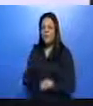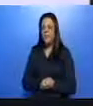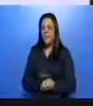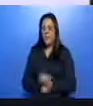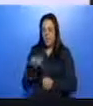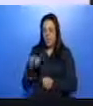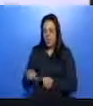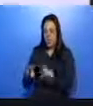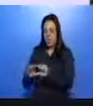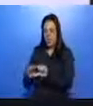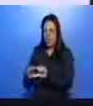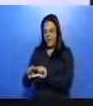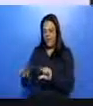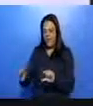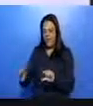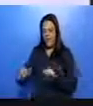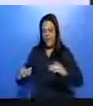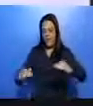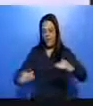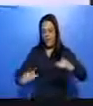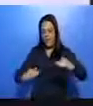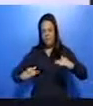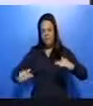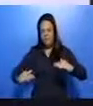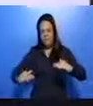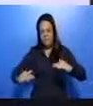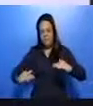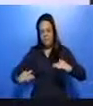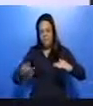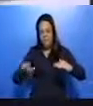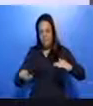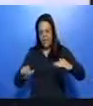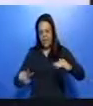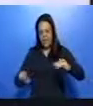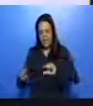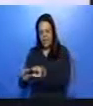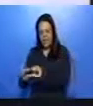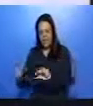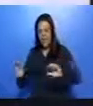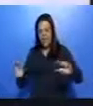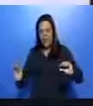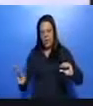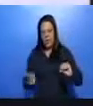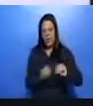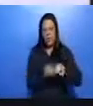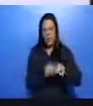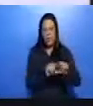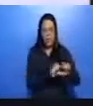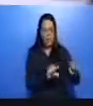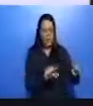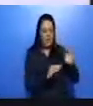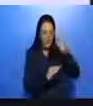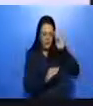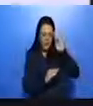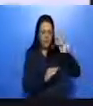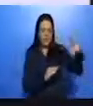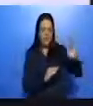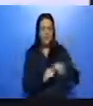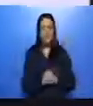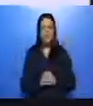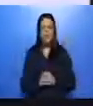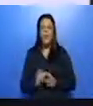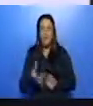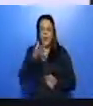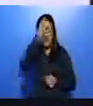subordinada, substantiva, objetiva, indireta. Ok? Gravem na cabeça. Eu